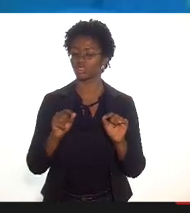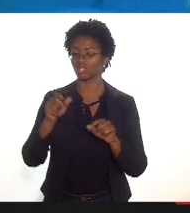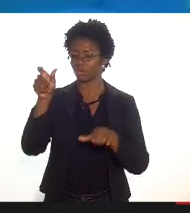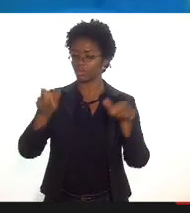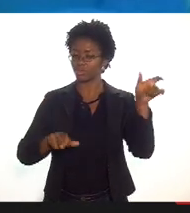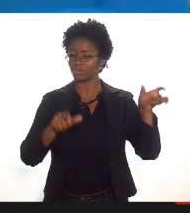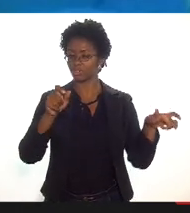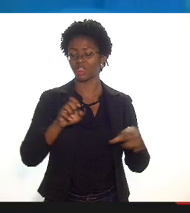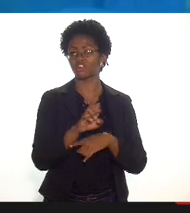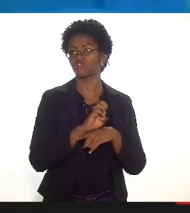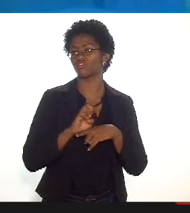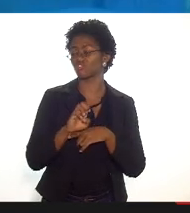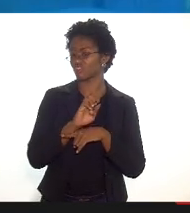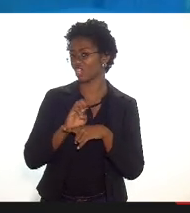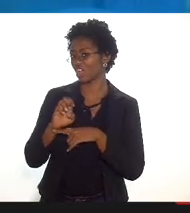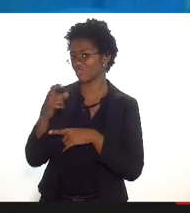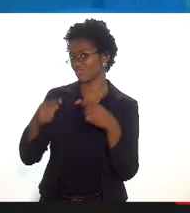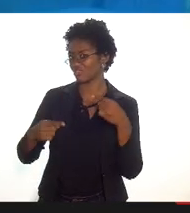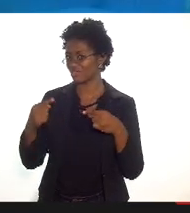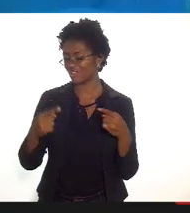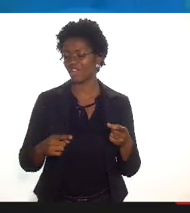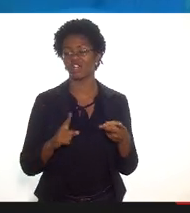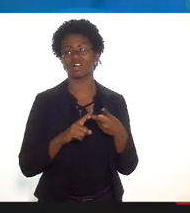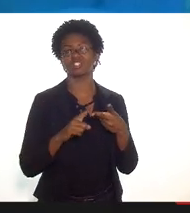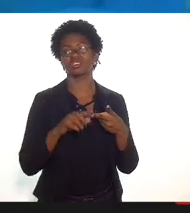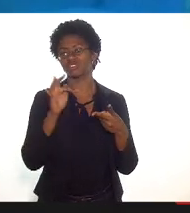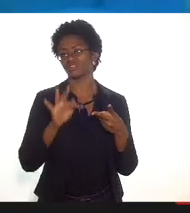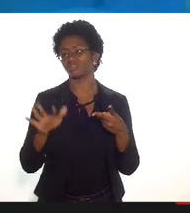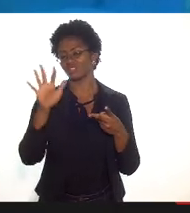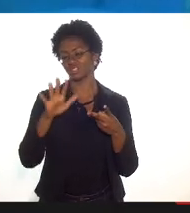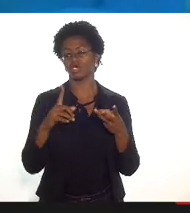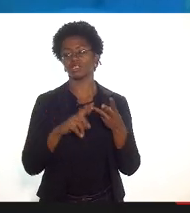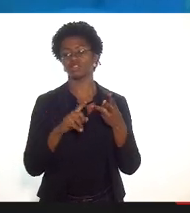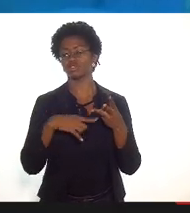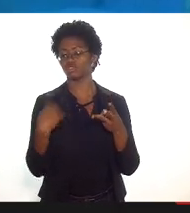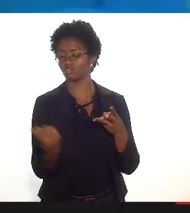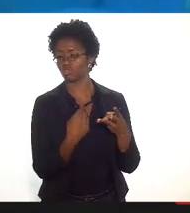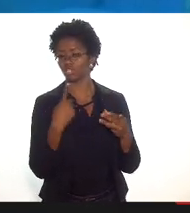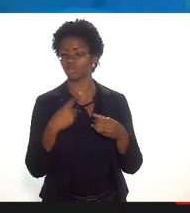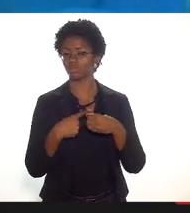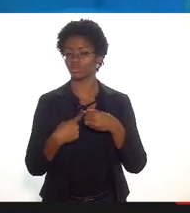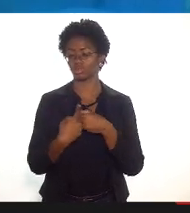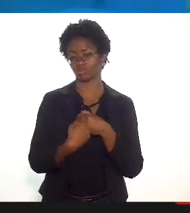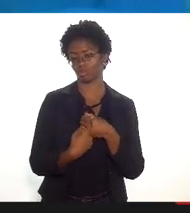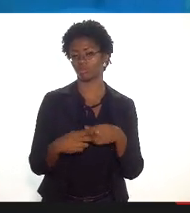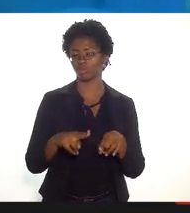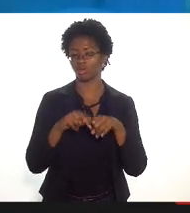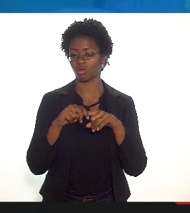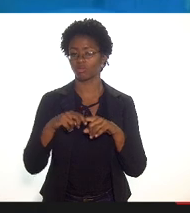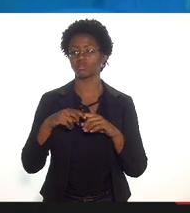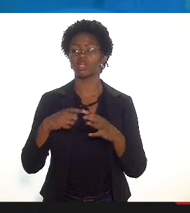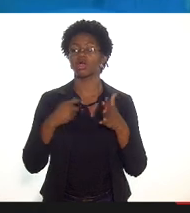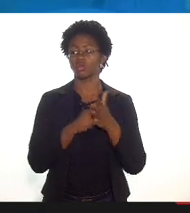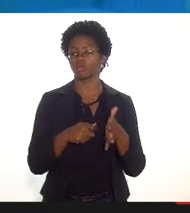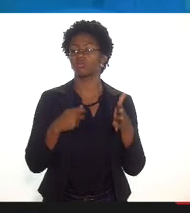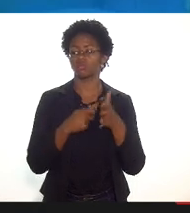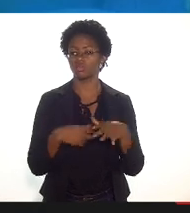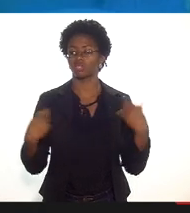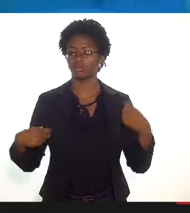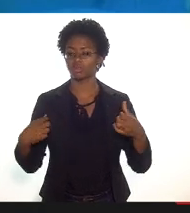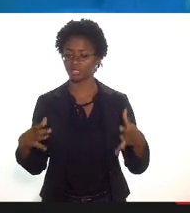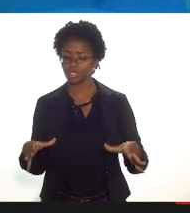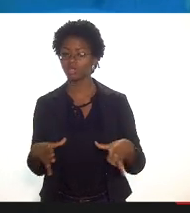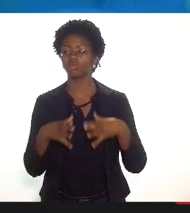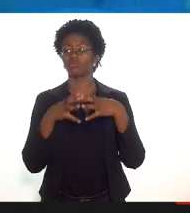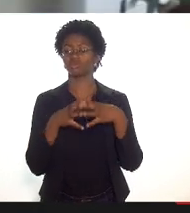parlamentares estaduais, os parlamentares federais e para nós, parlamentares municipais, porque essa luta tem que ser conjunta. Nós temos que